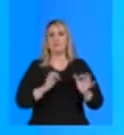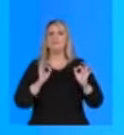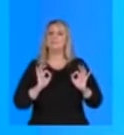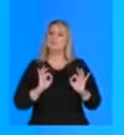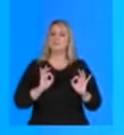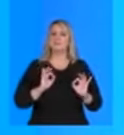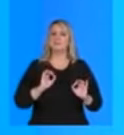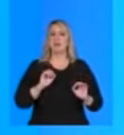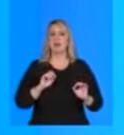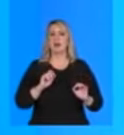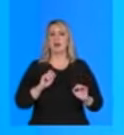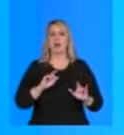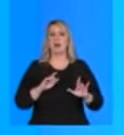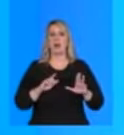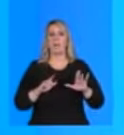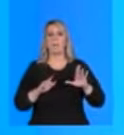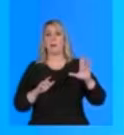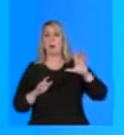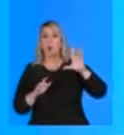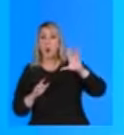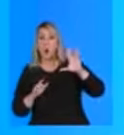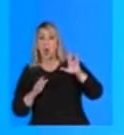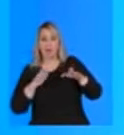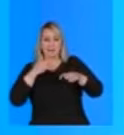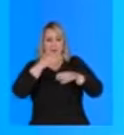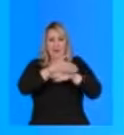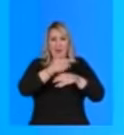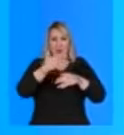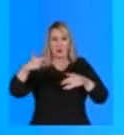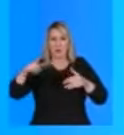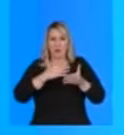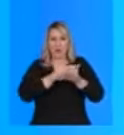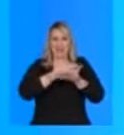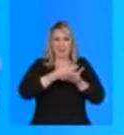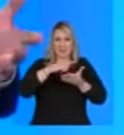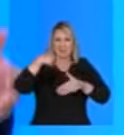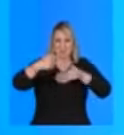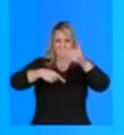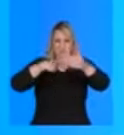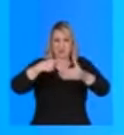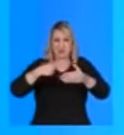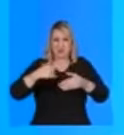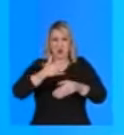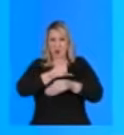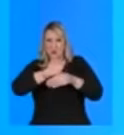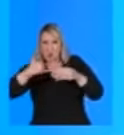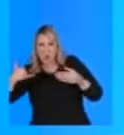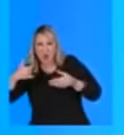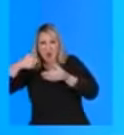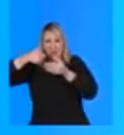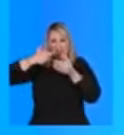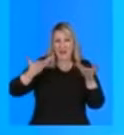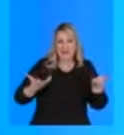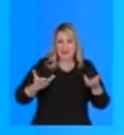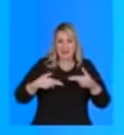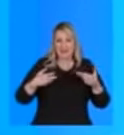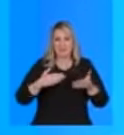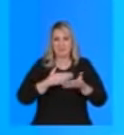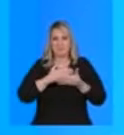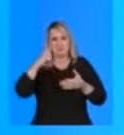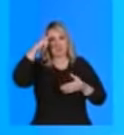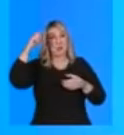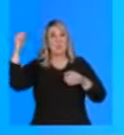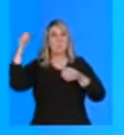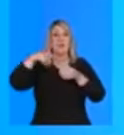certamente a maconha por exemplo é a porta de entrada para várias outras drogas mais pesadas né eu fico imaginando né uma bancada do